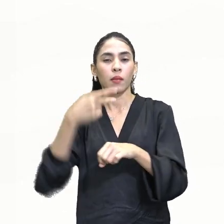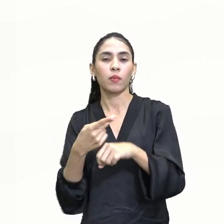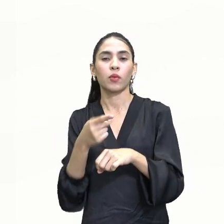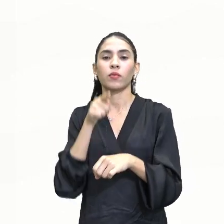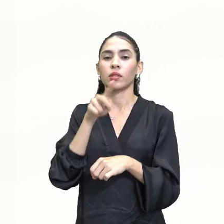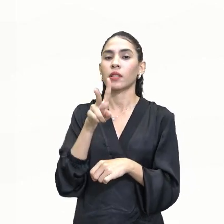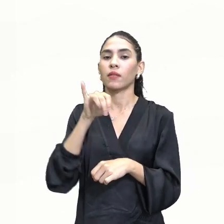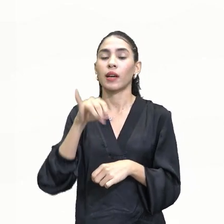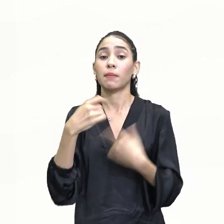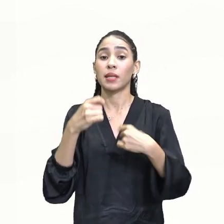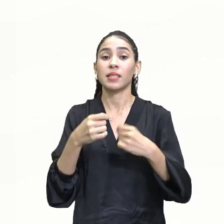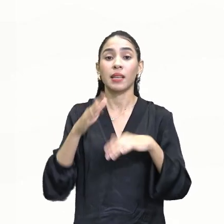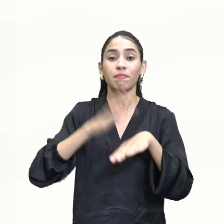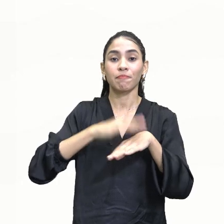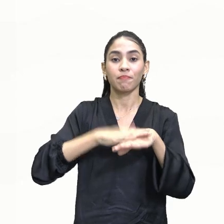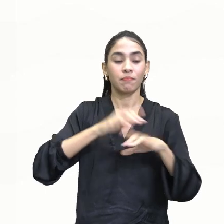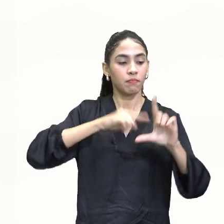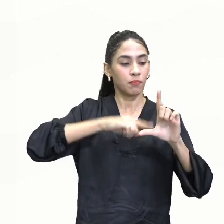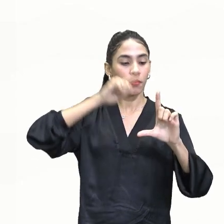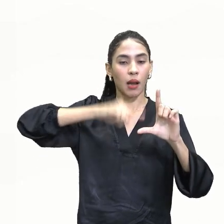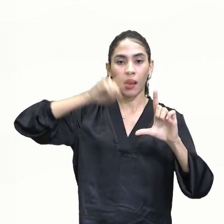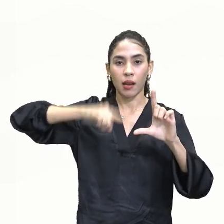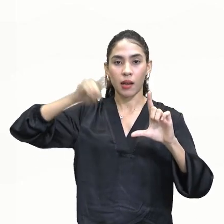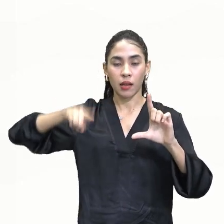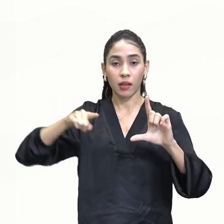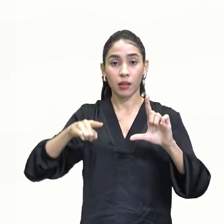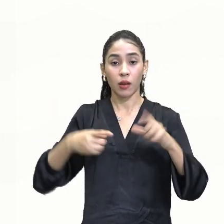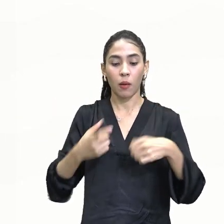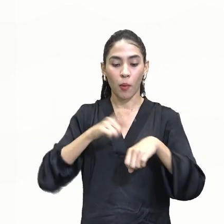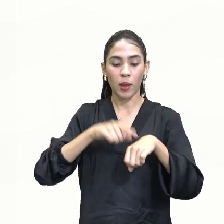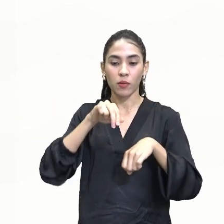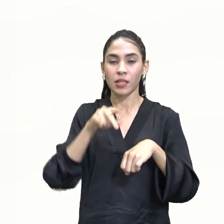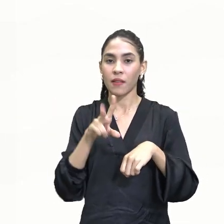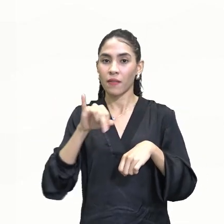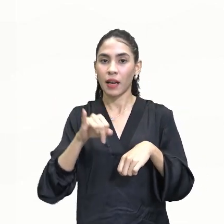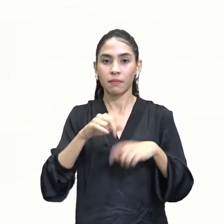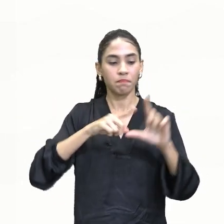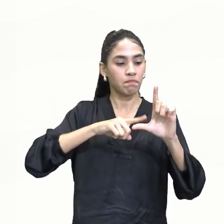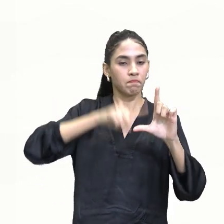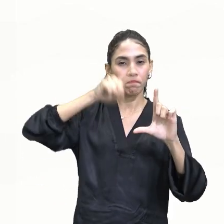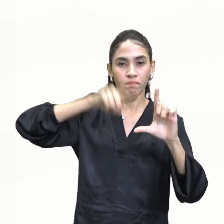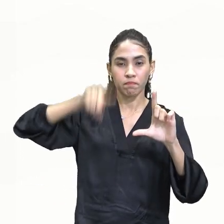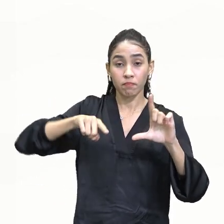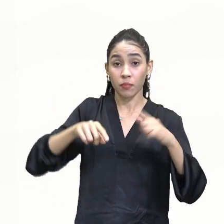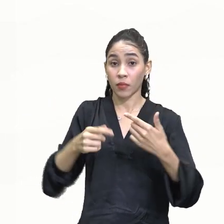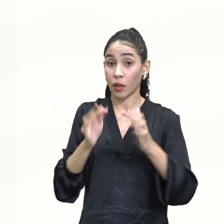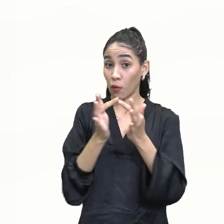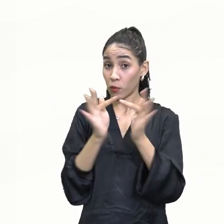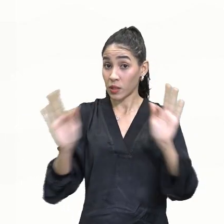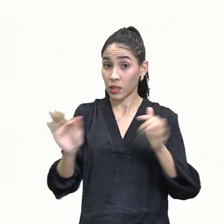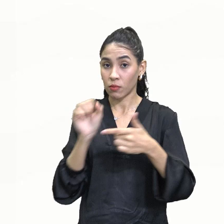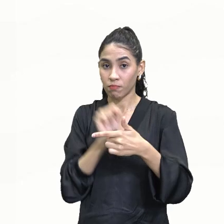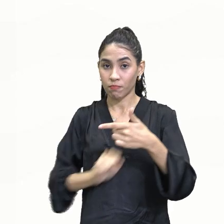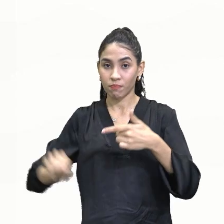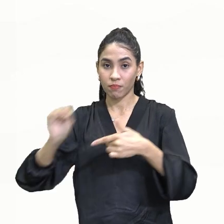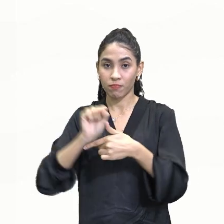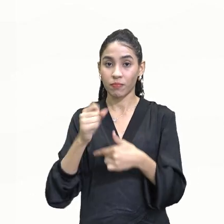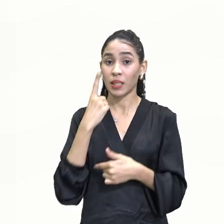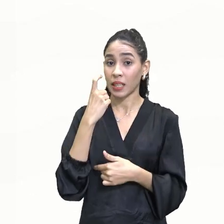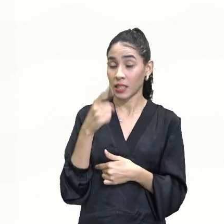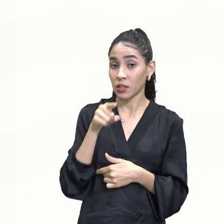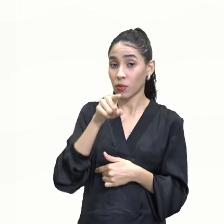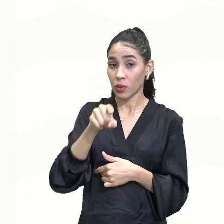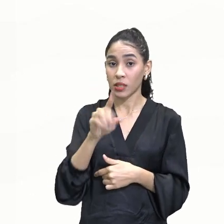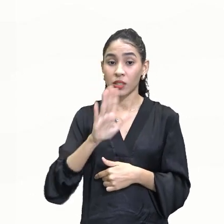vamos ter que construir um gráfico. E quando se constrói gráfico da função seno, é interessante que você já tenha